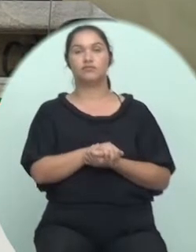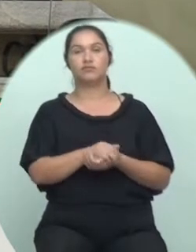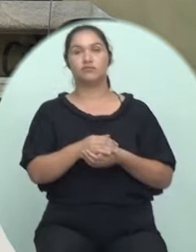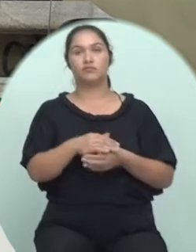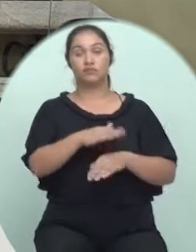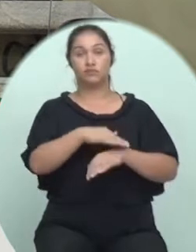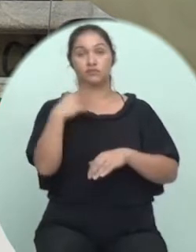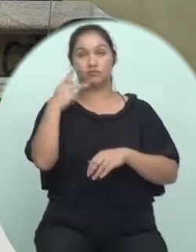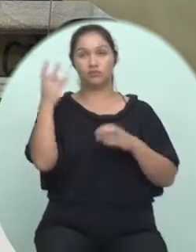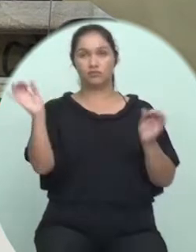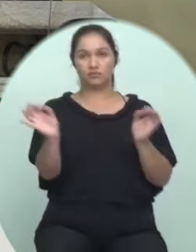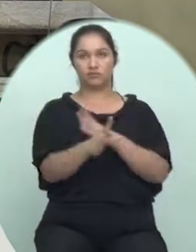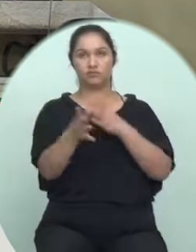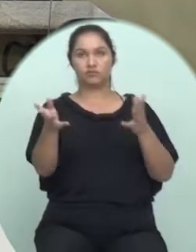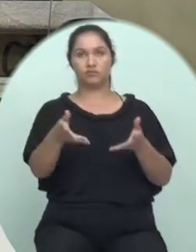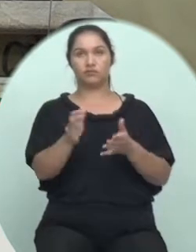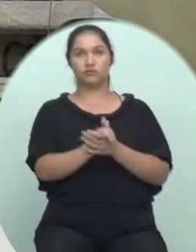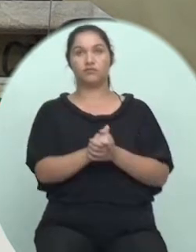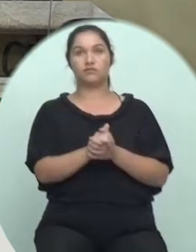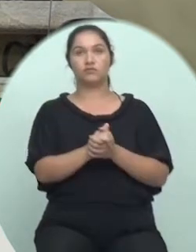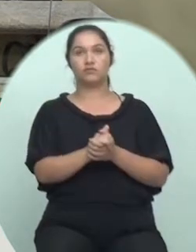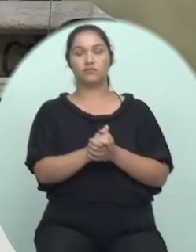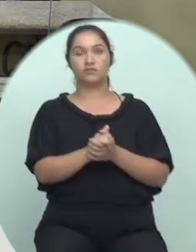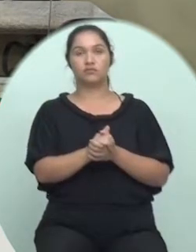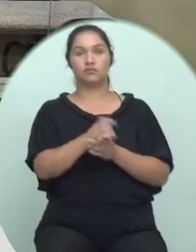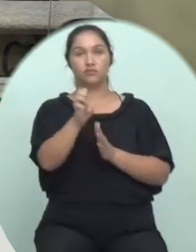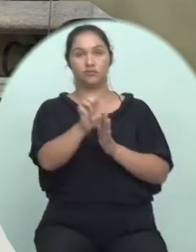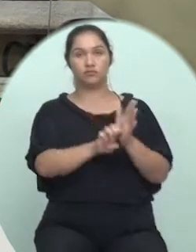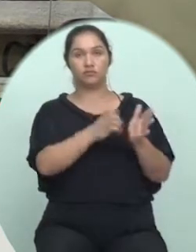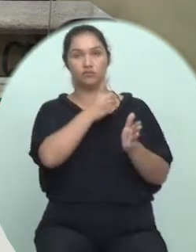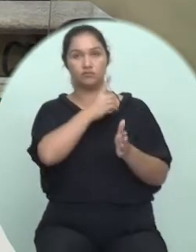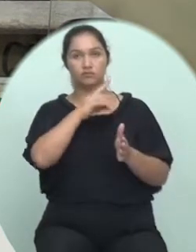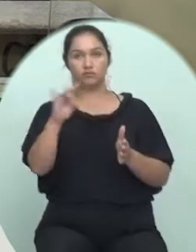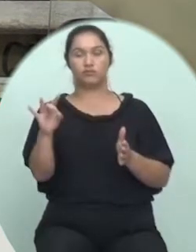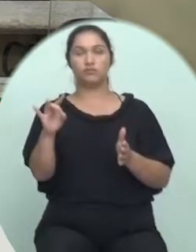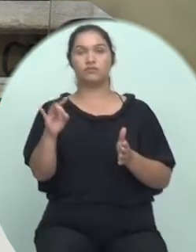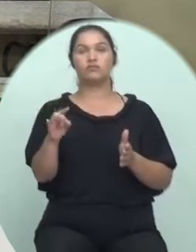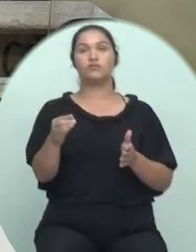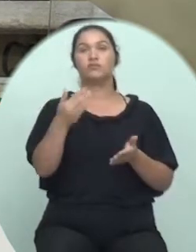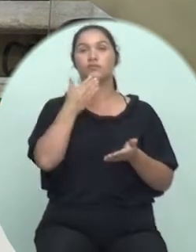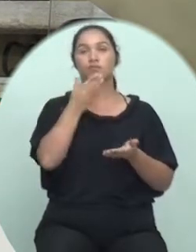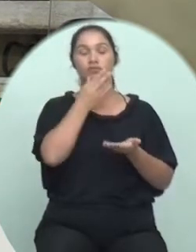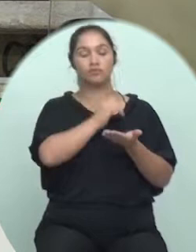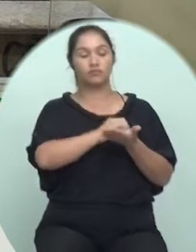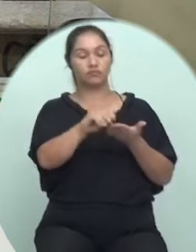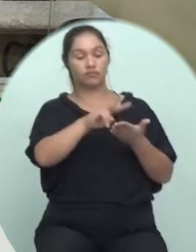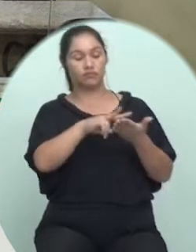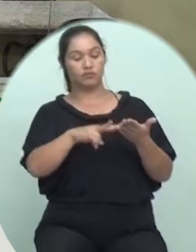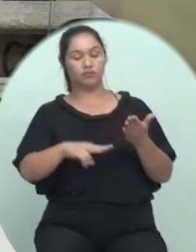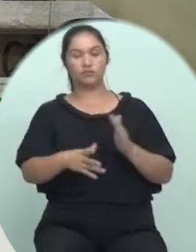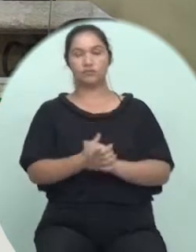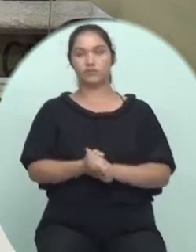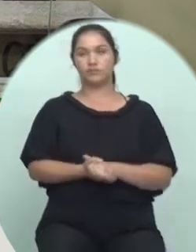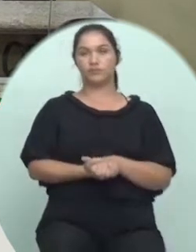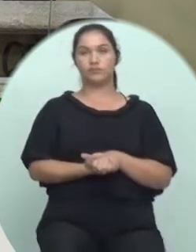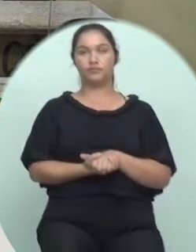Terminado o horário político, passamos agora para o grande expediente. Solicito ao senhor secretário que faça a leitura das matérias.